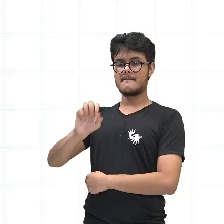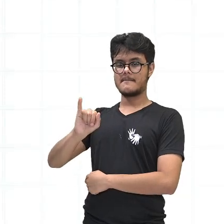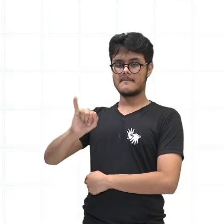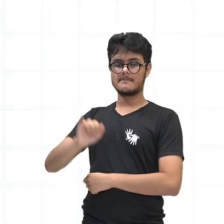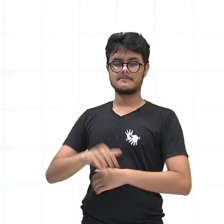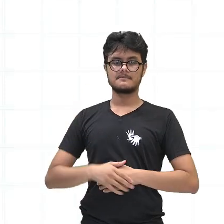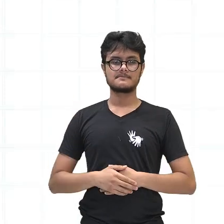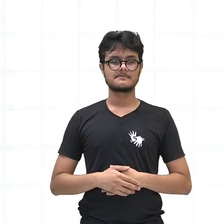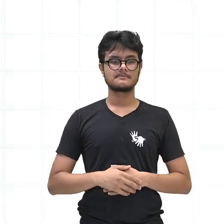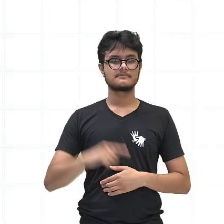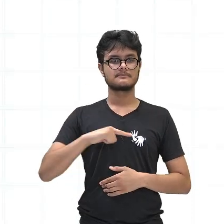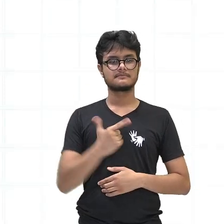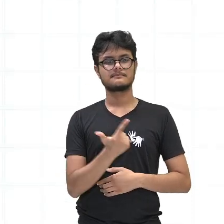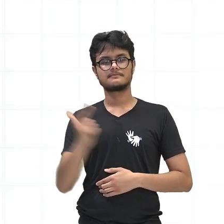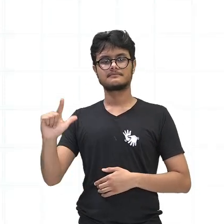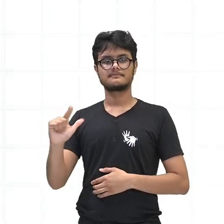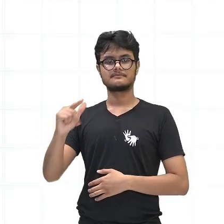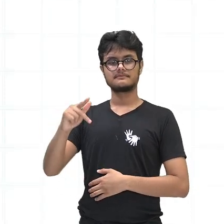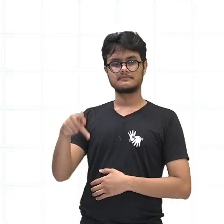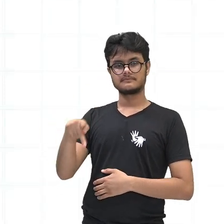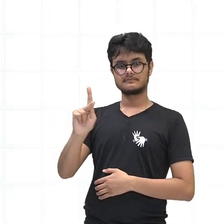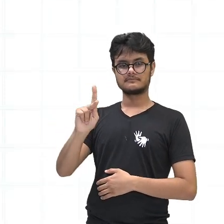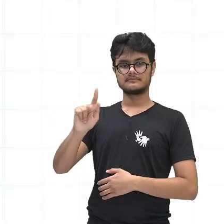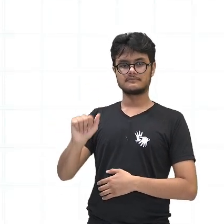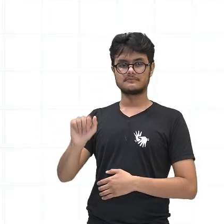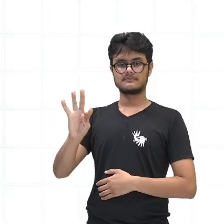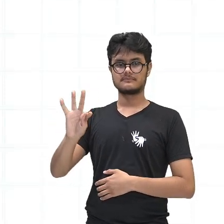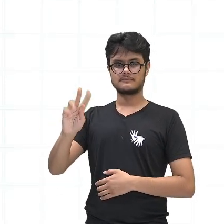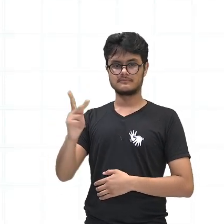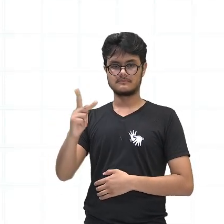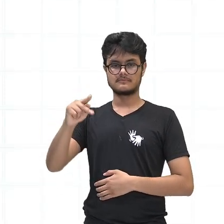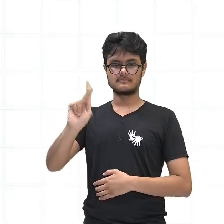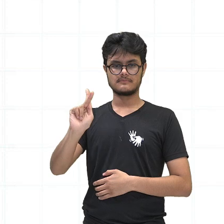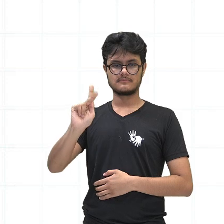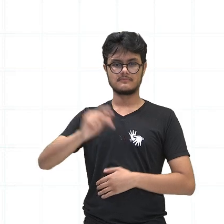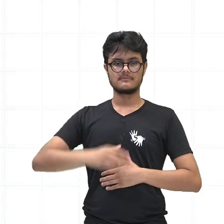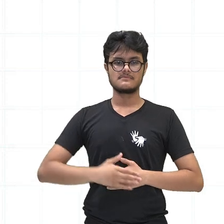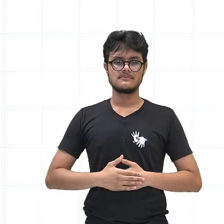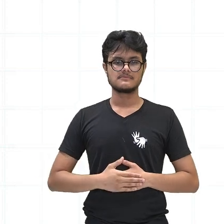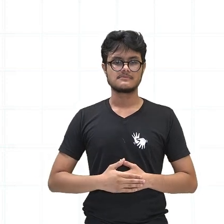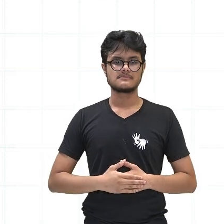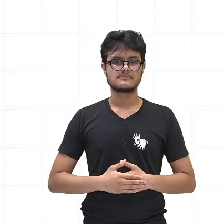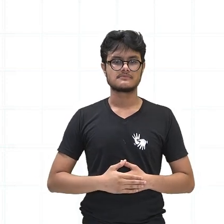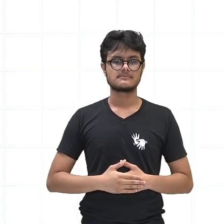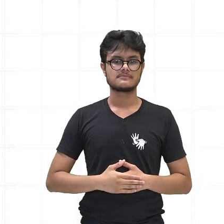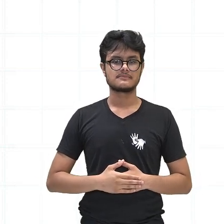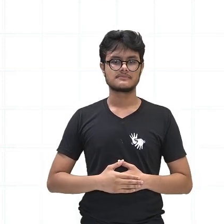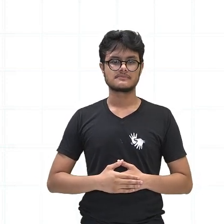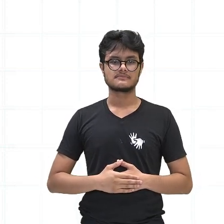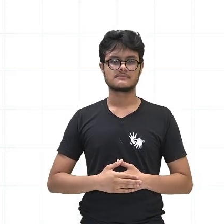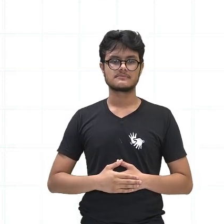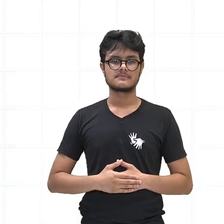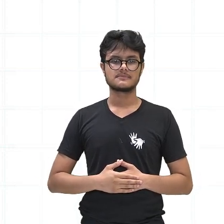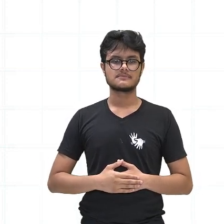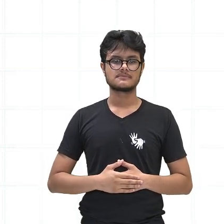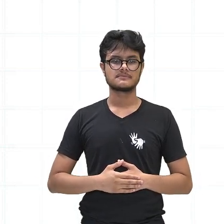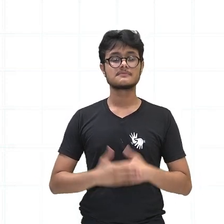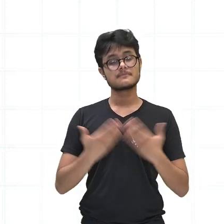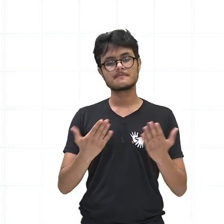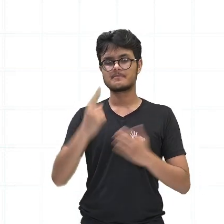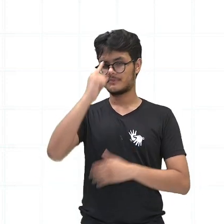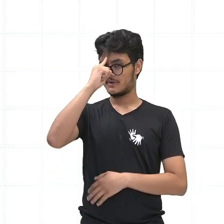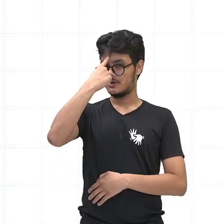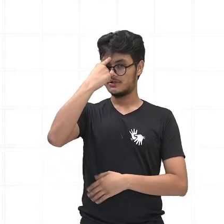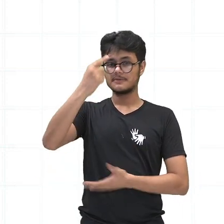temos outra dança que é o Kathak, tá? É o que vamos chamar, né, uma das 8 formas clássicas de